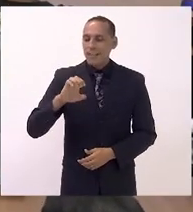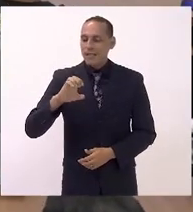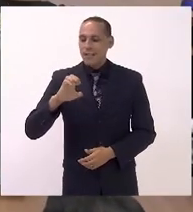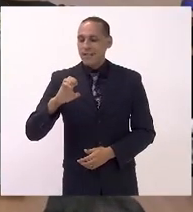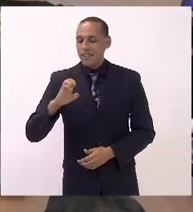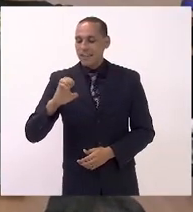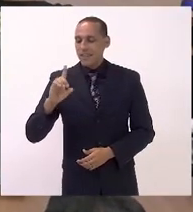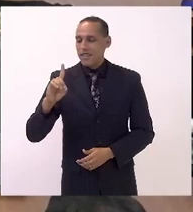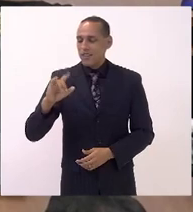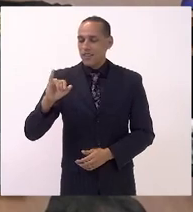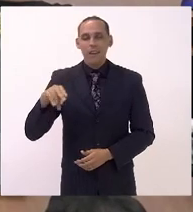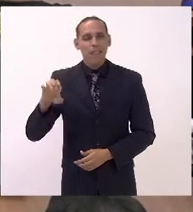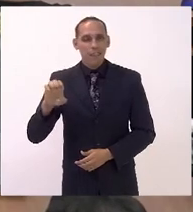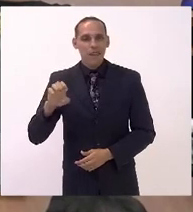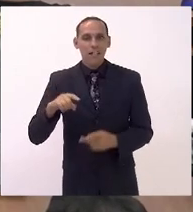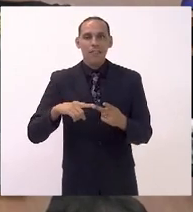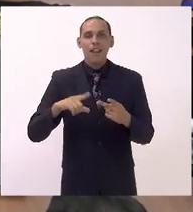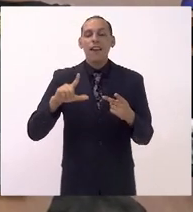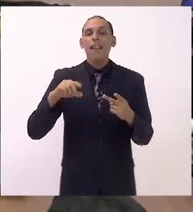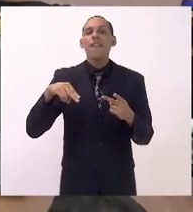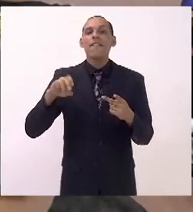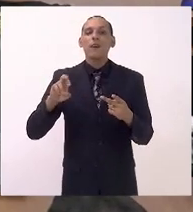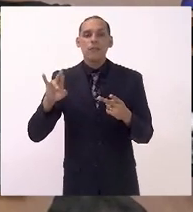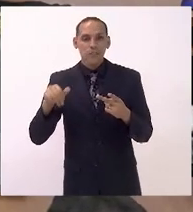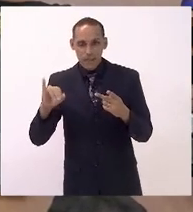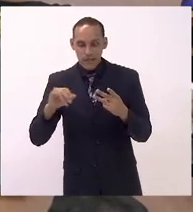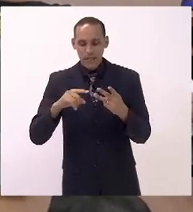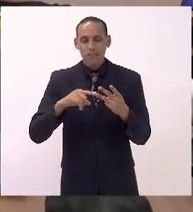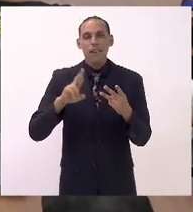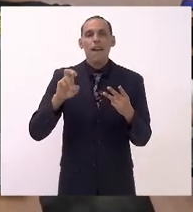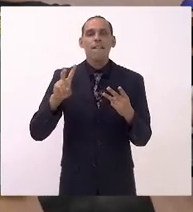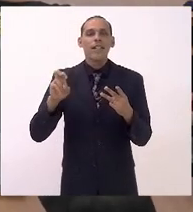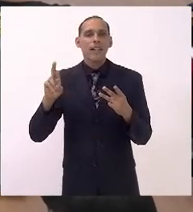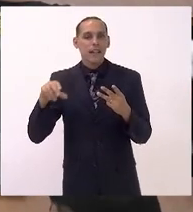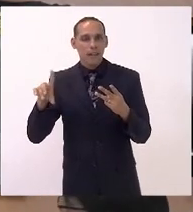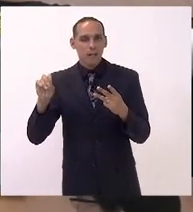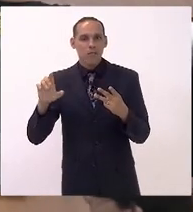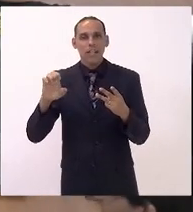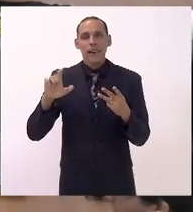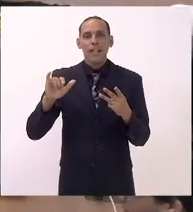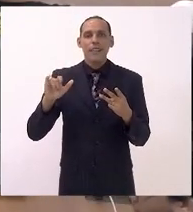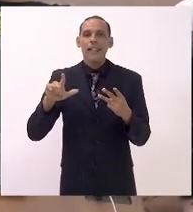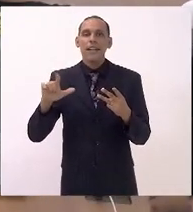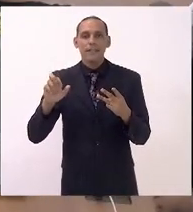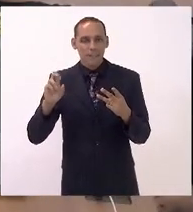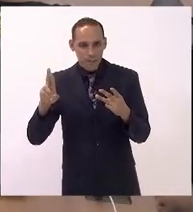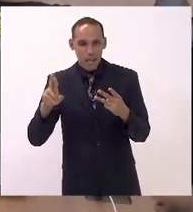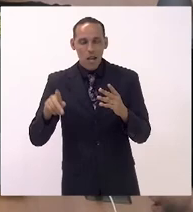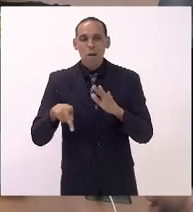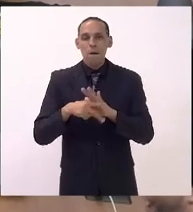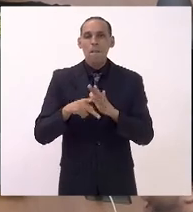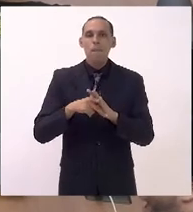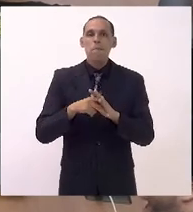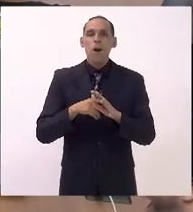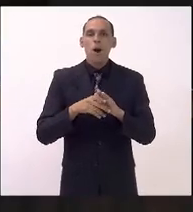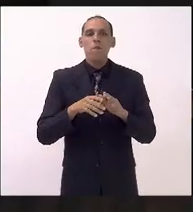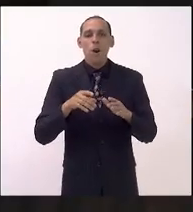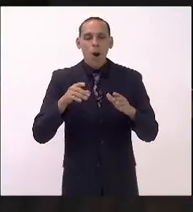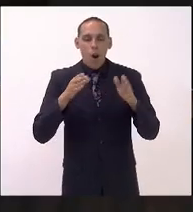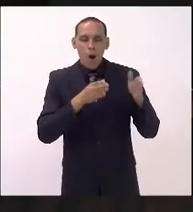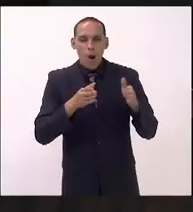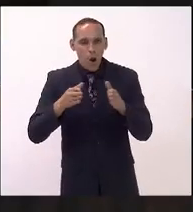de Neuli Alexandre de Barros, do reverendo Eliezer, da Ordem dos Pastores, de Regiane da